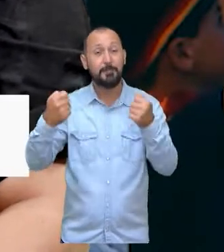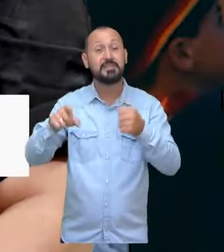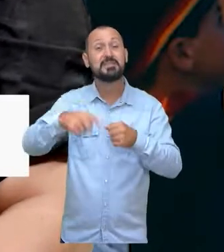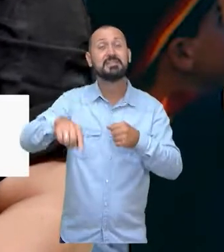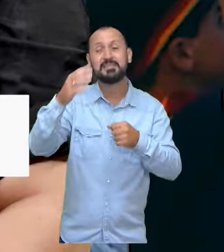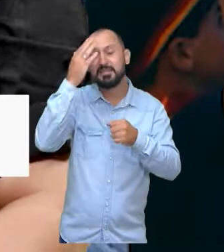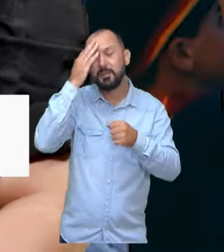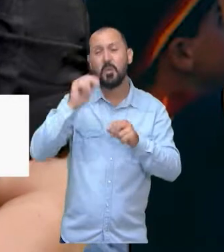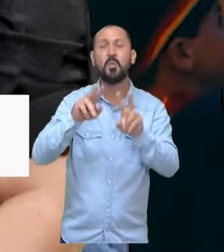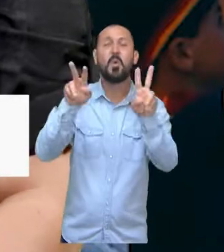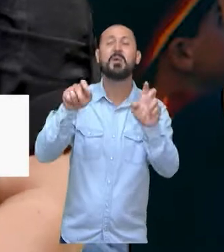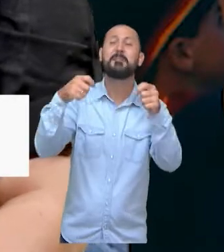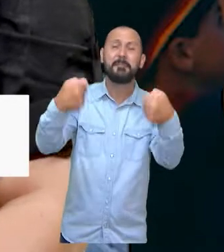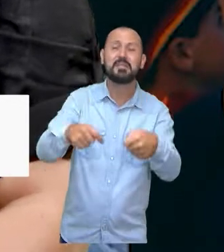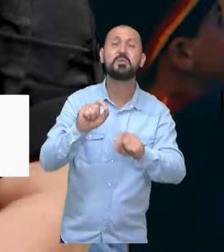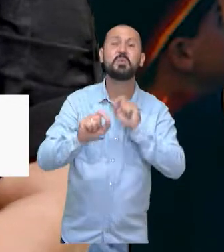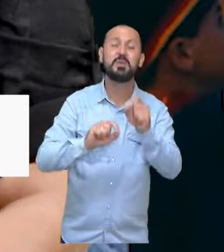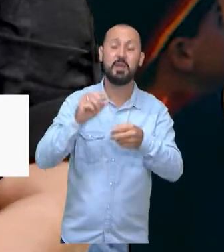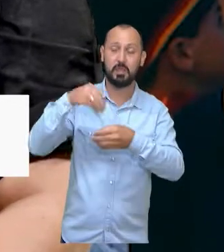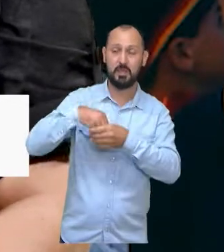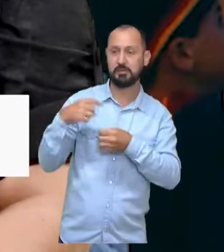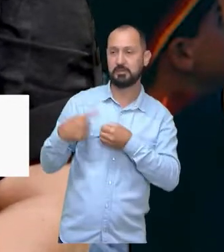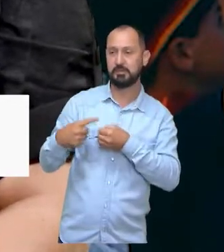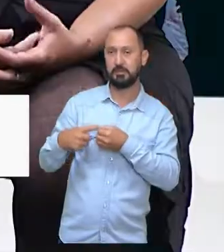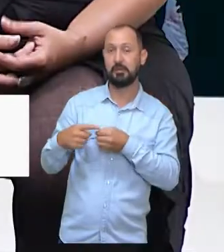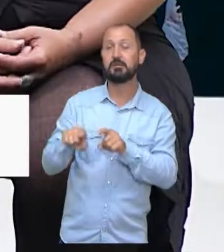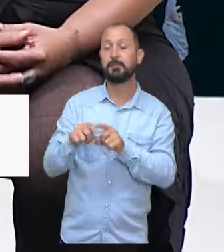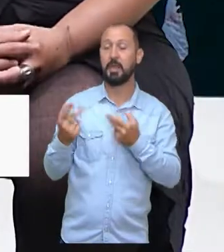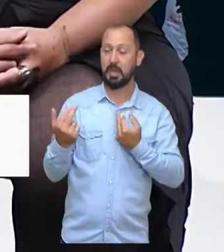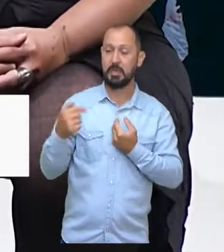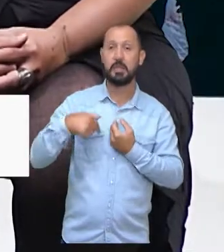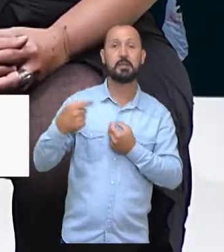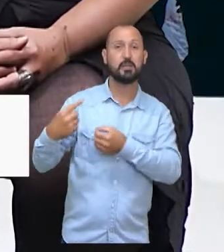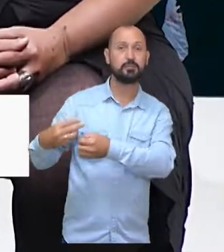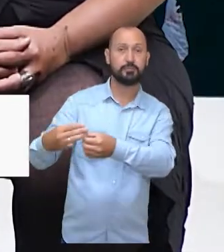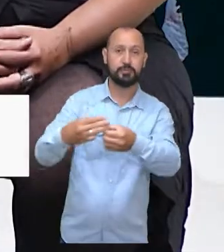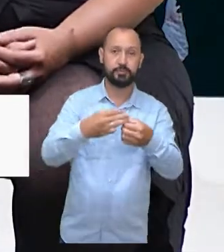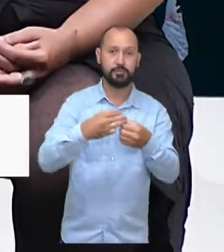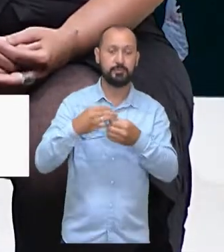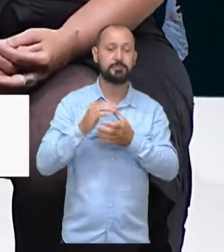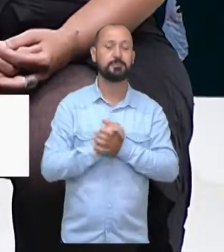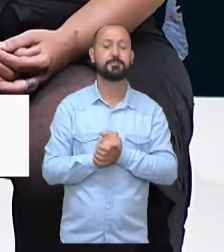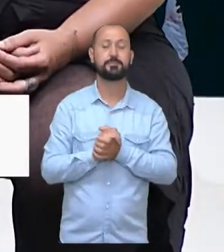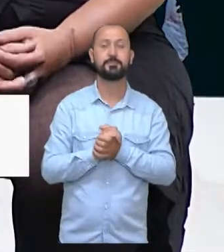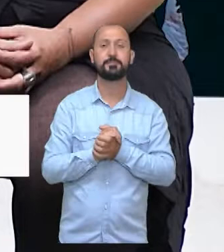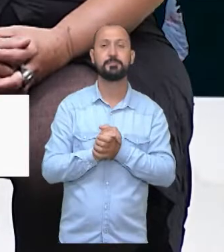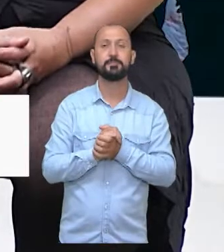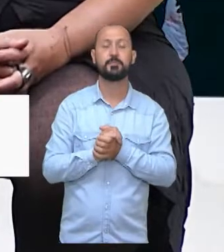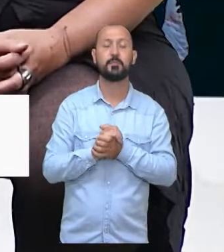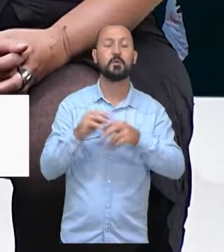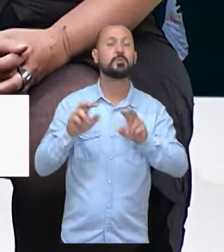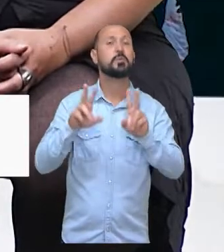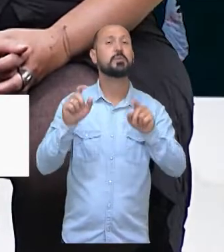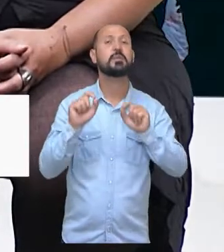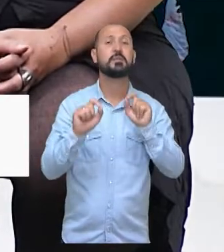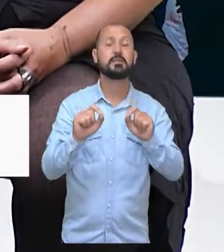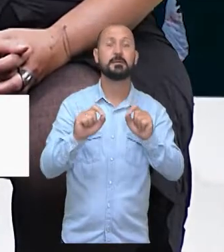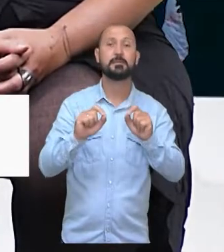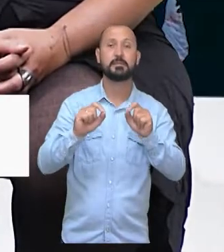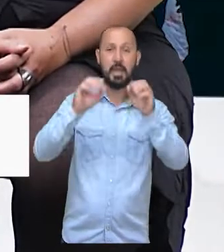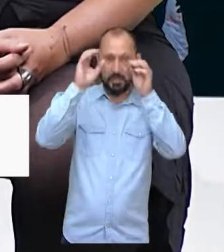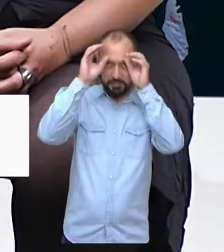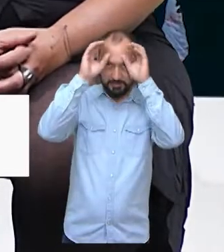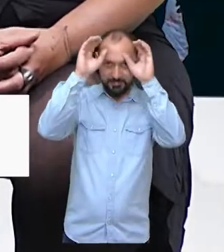necessidades das pessoas, tanto na nossa cidade quanto nas cidades do interior. E é a questão